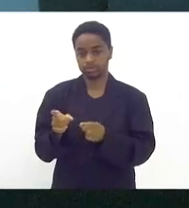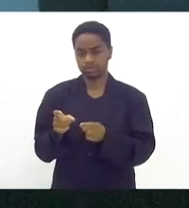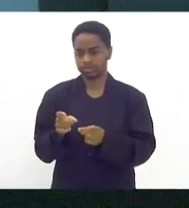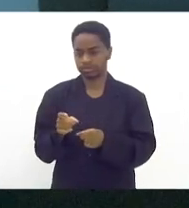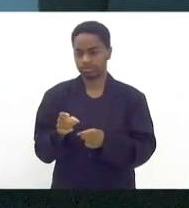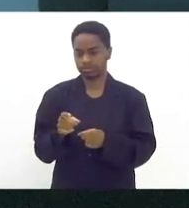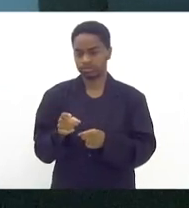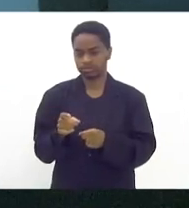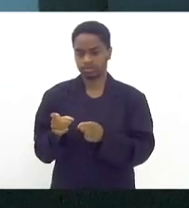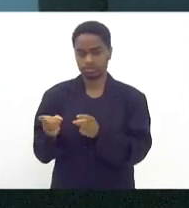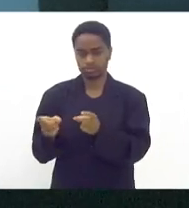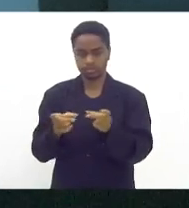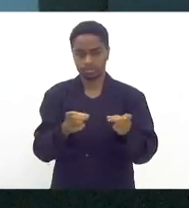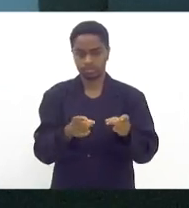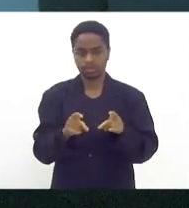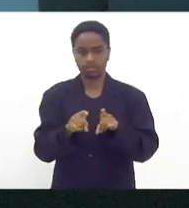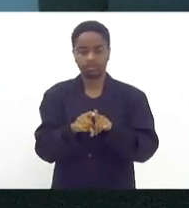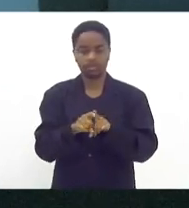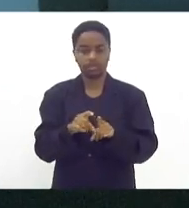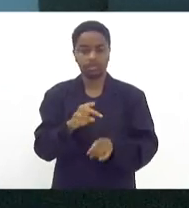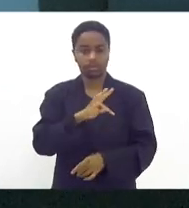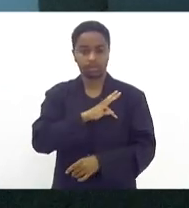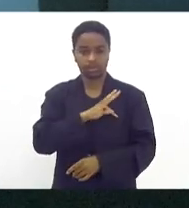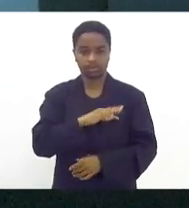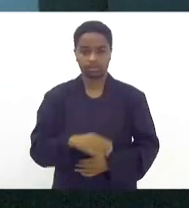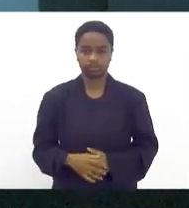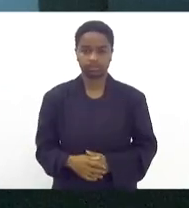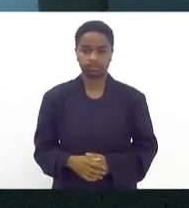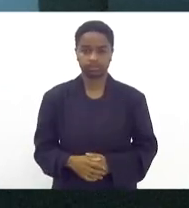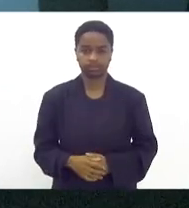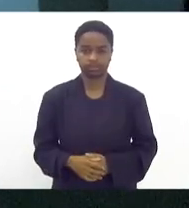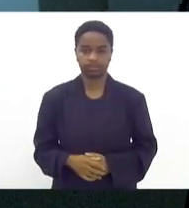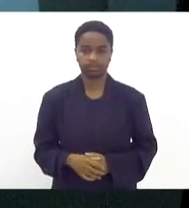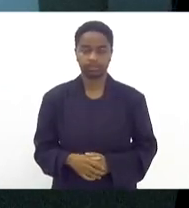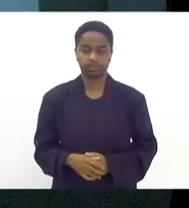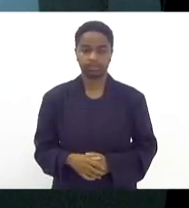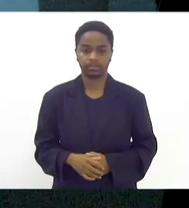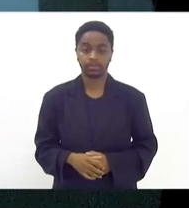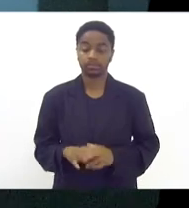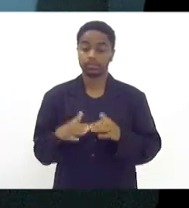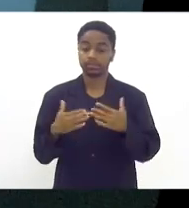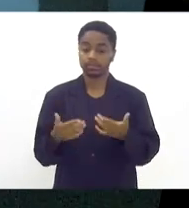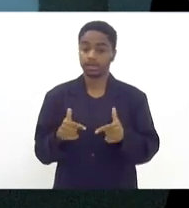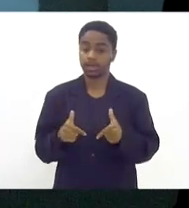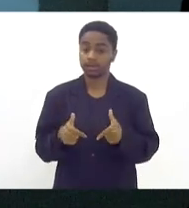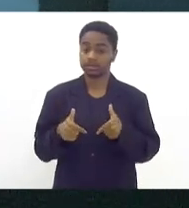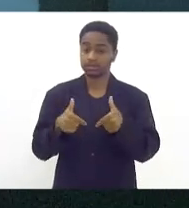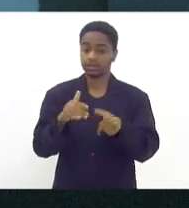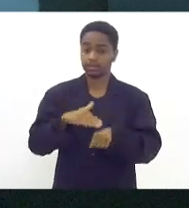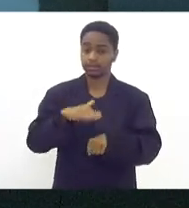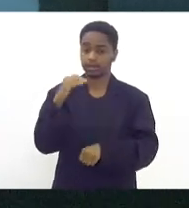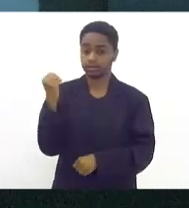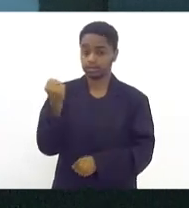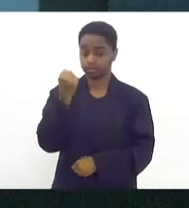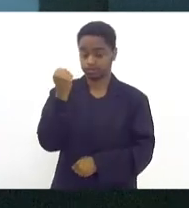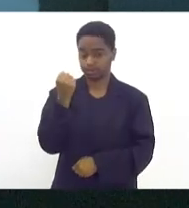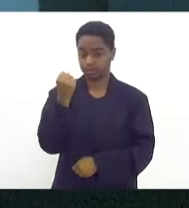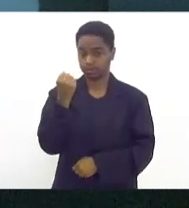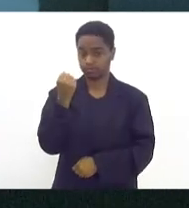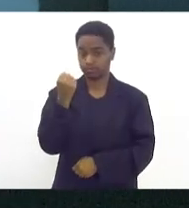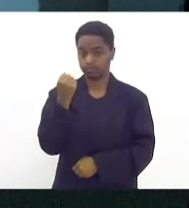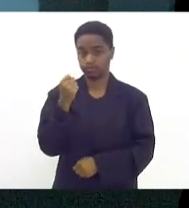a direção técnica é o o mais é a ação mais gravosa